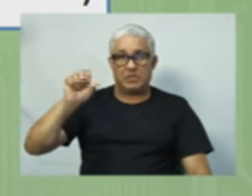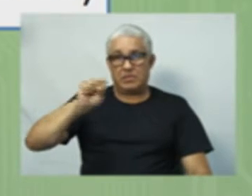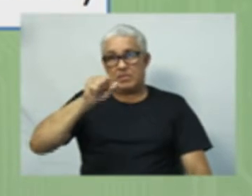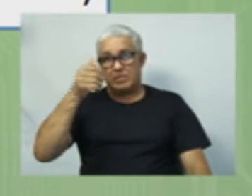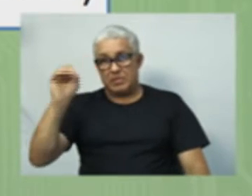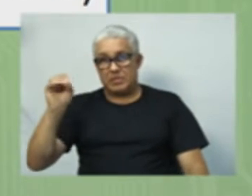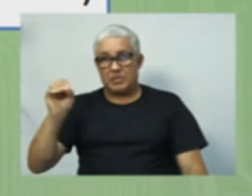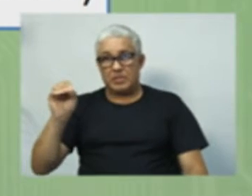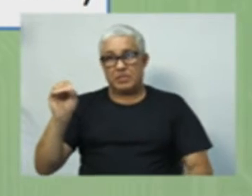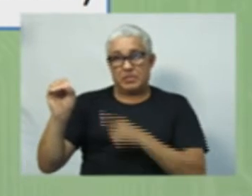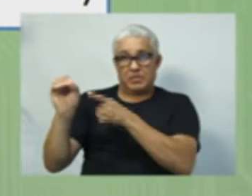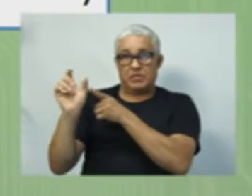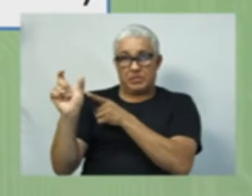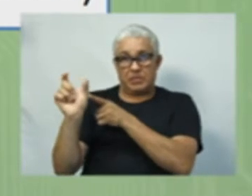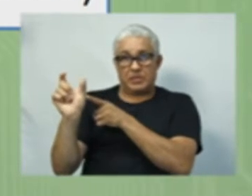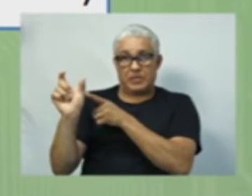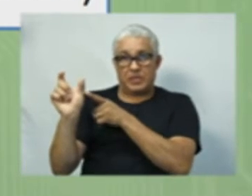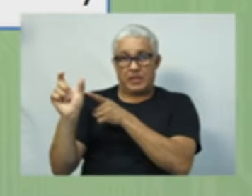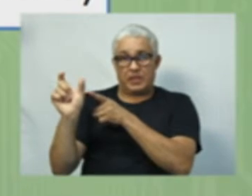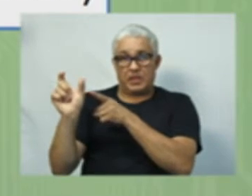tributária que se dá através dos atos